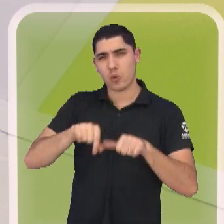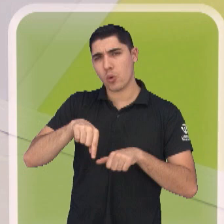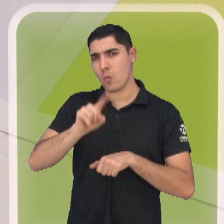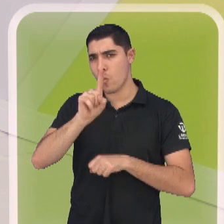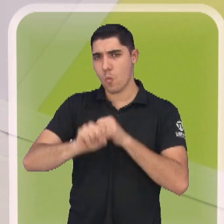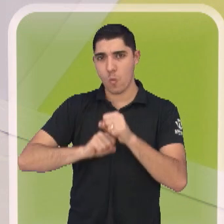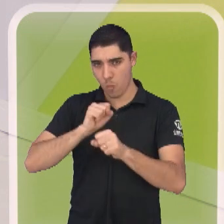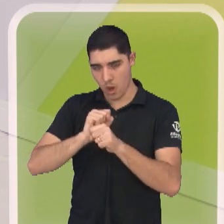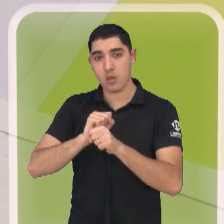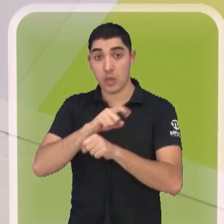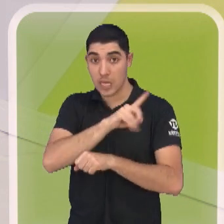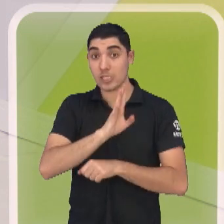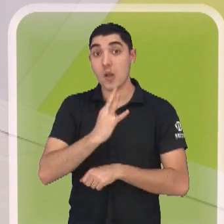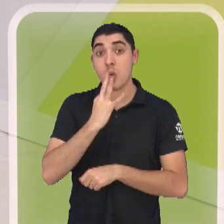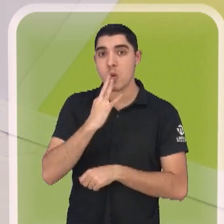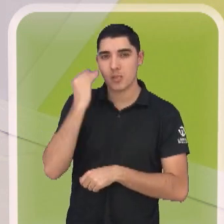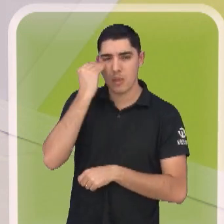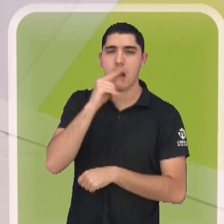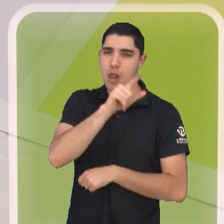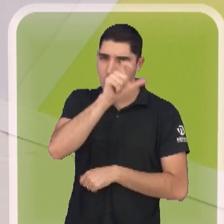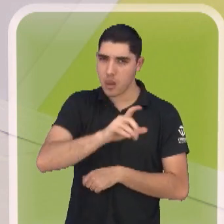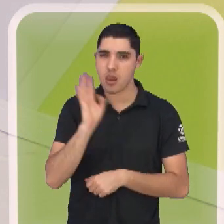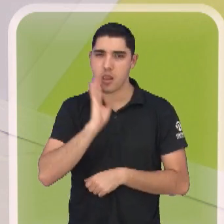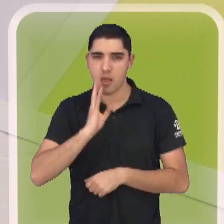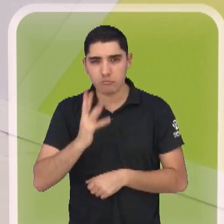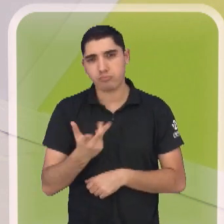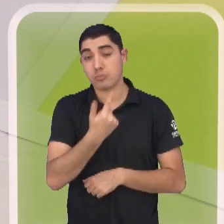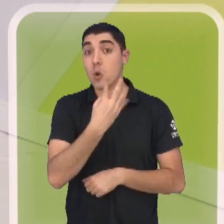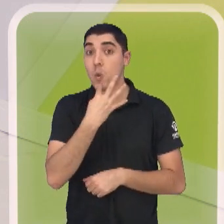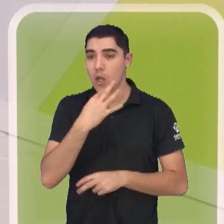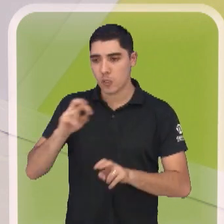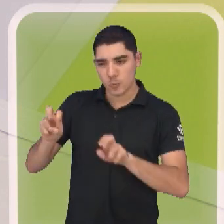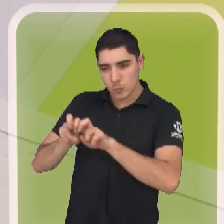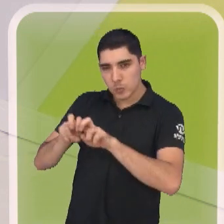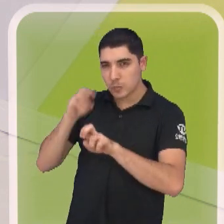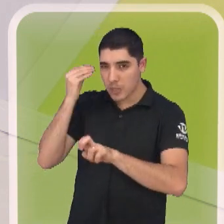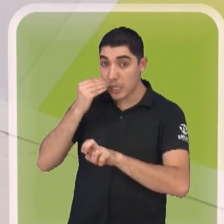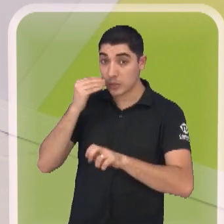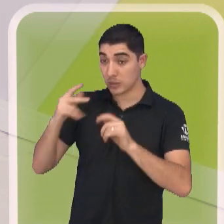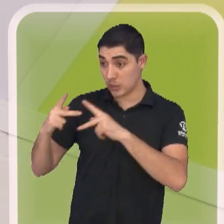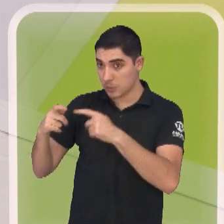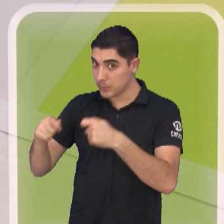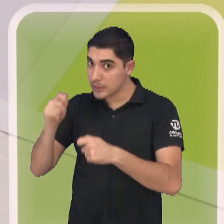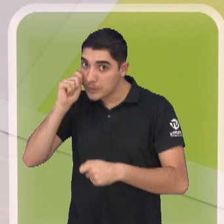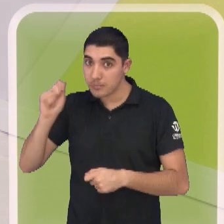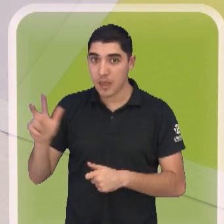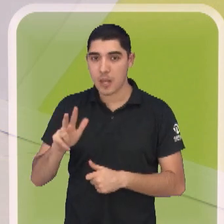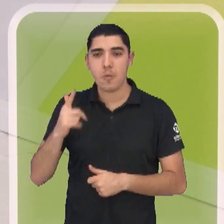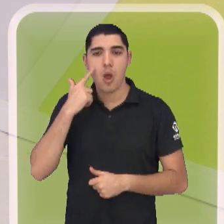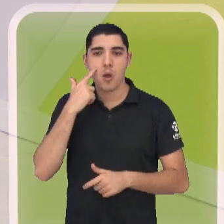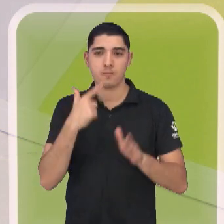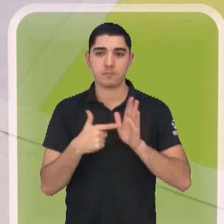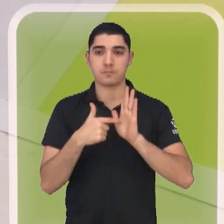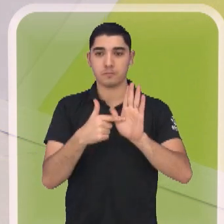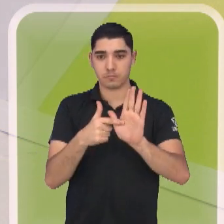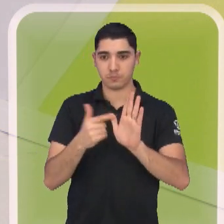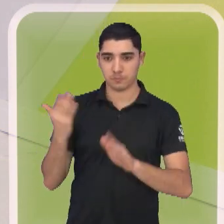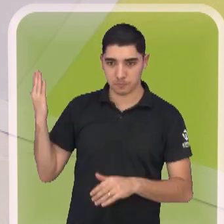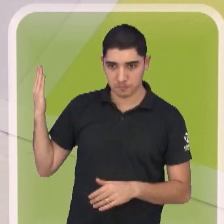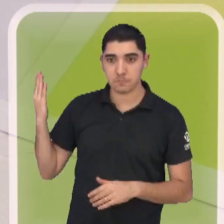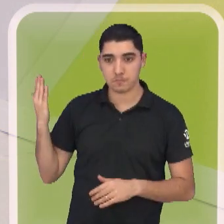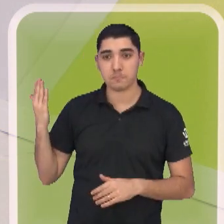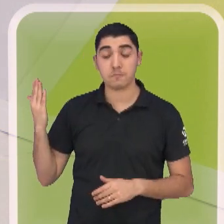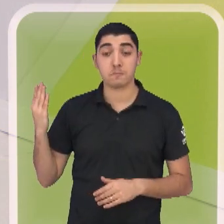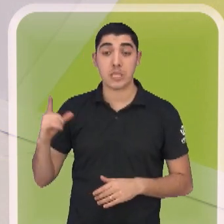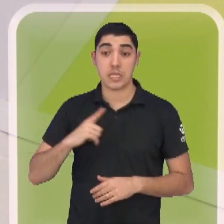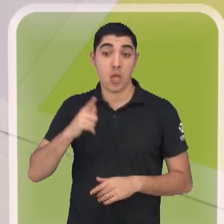então ele conhece um cara bacana um cara conhecedor de futsal São José que fica esperto Mateus coloca pra gente aqui só pra ilustrar os jogos Então ontem